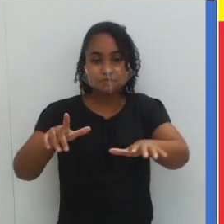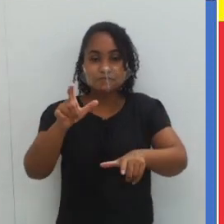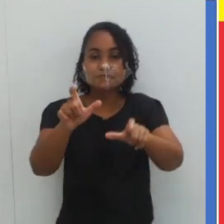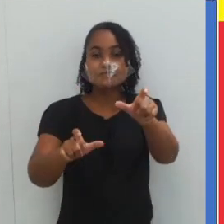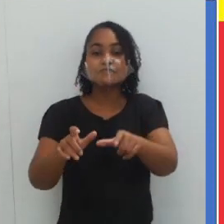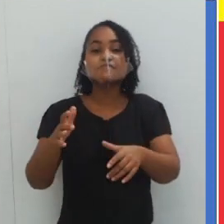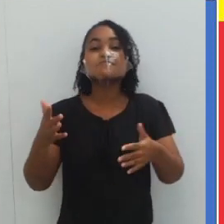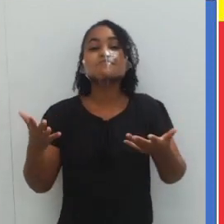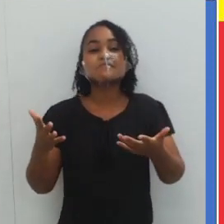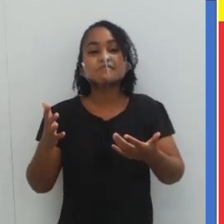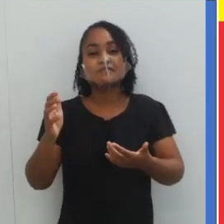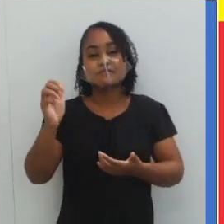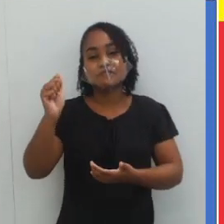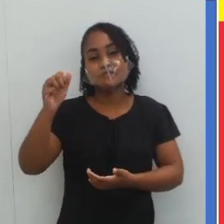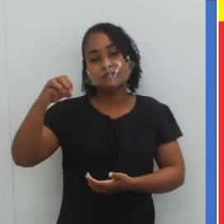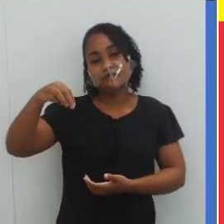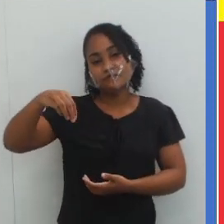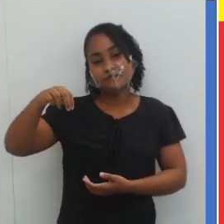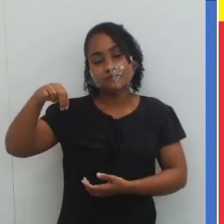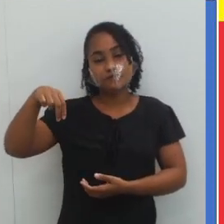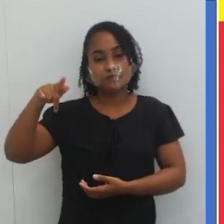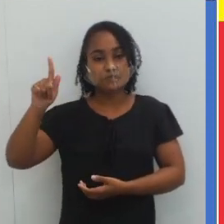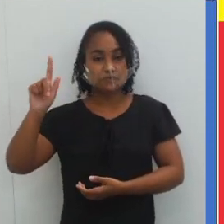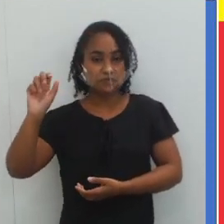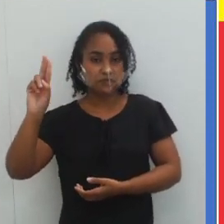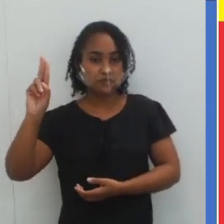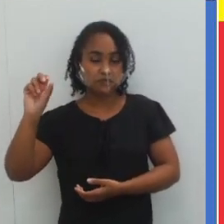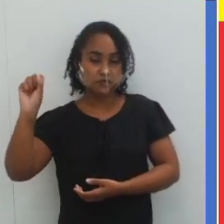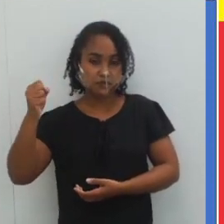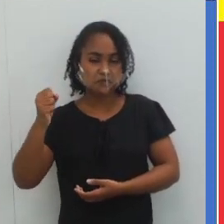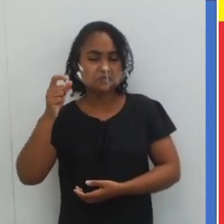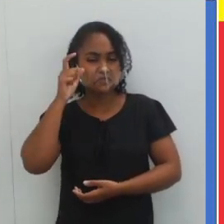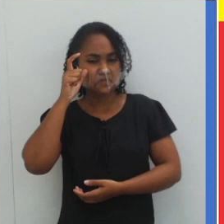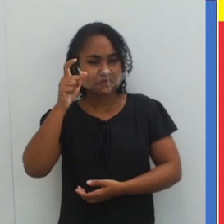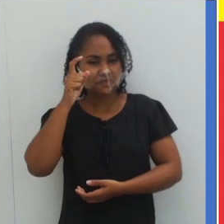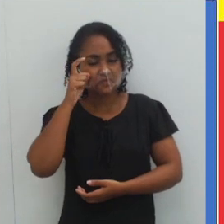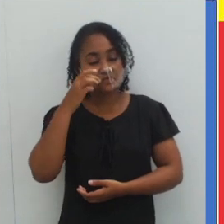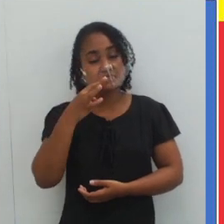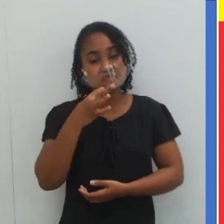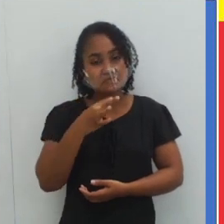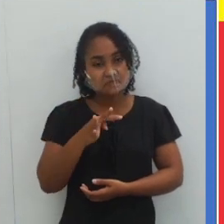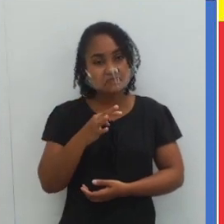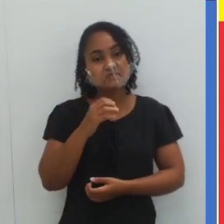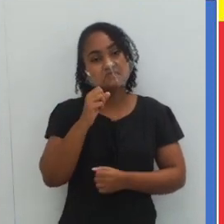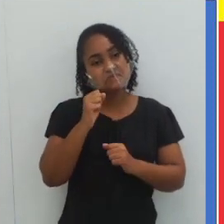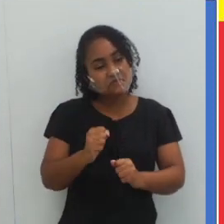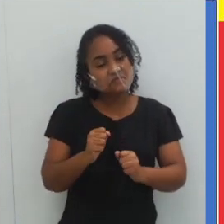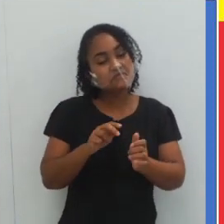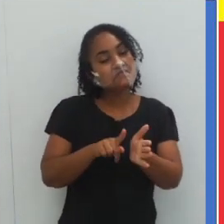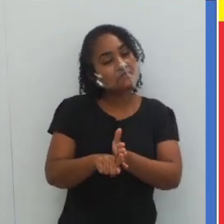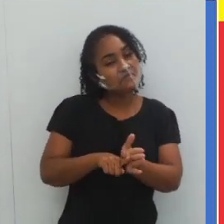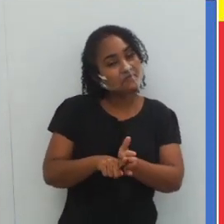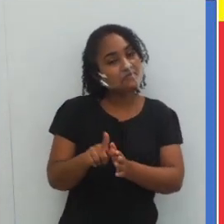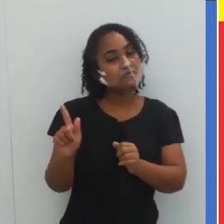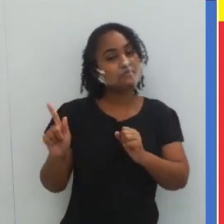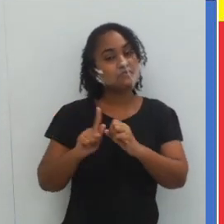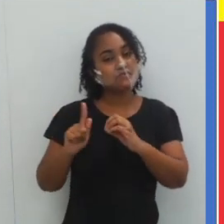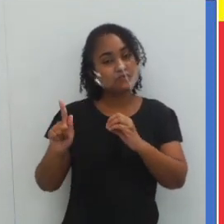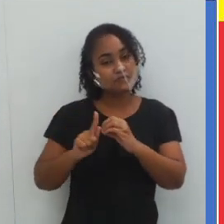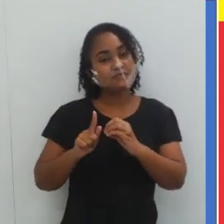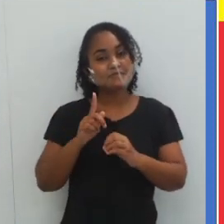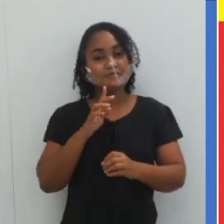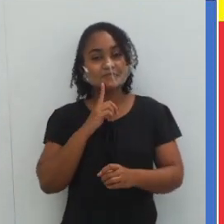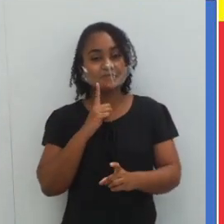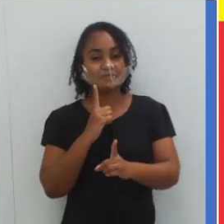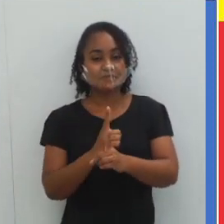entre vocês, chamado Among Us, né? É um joguinho bem interessante, quem não conhece pode pesquisar aí no